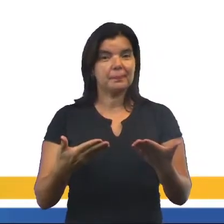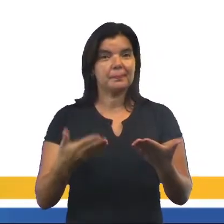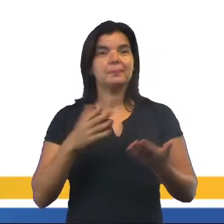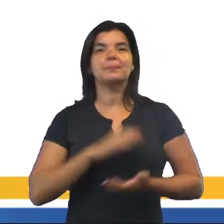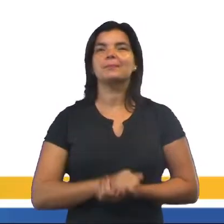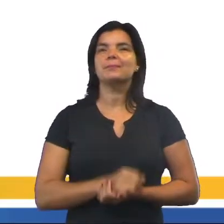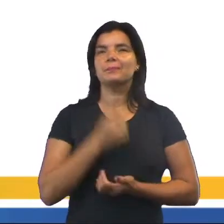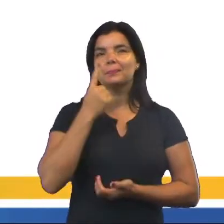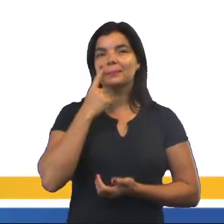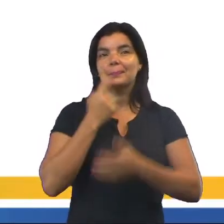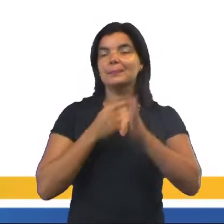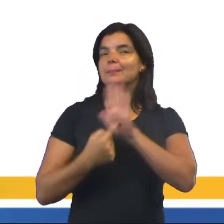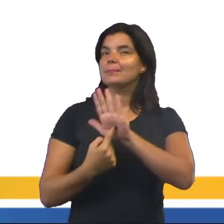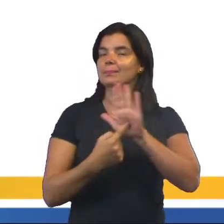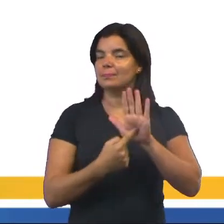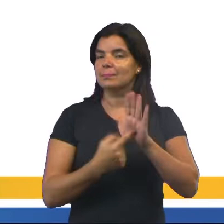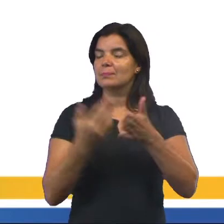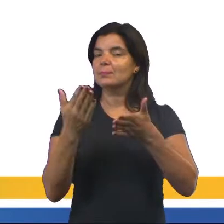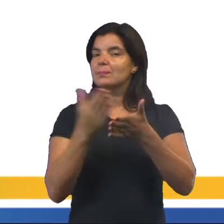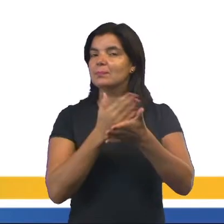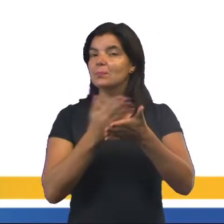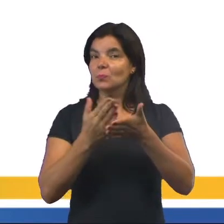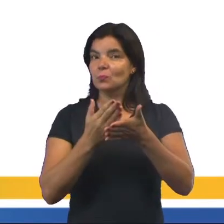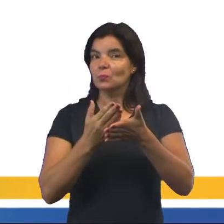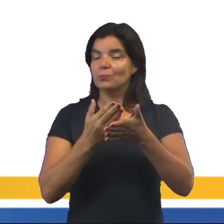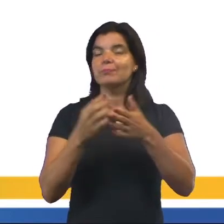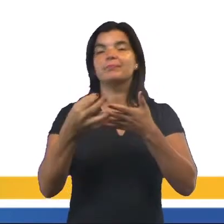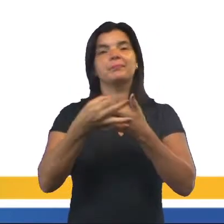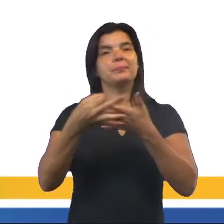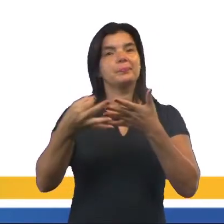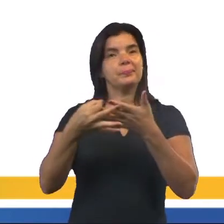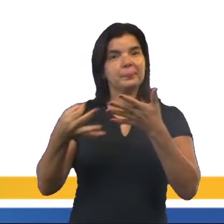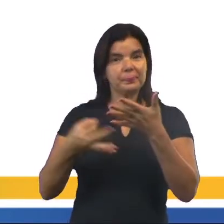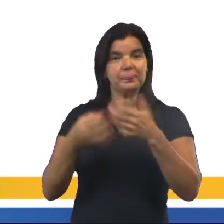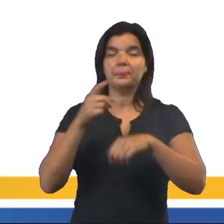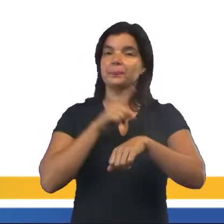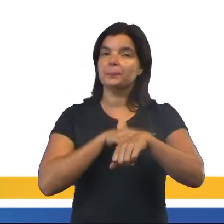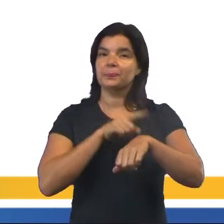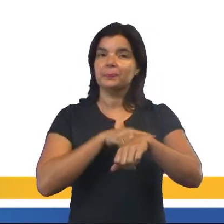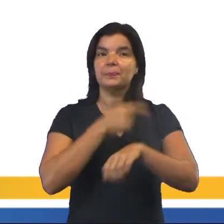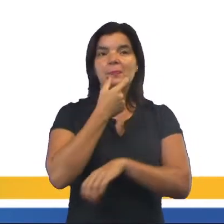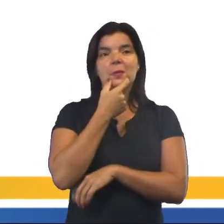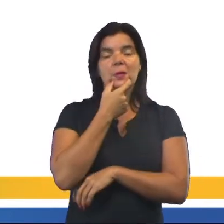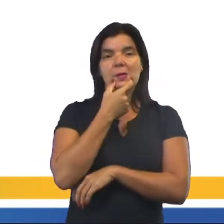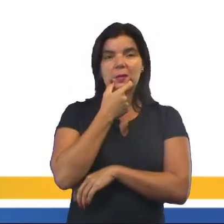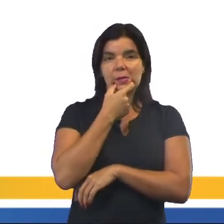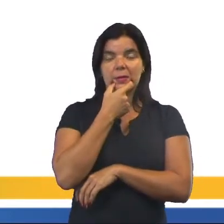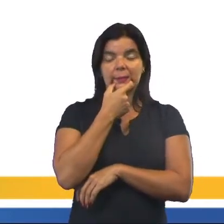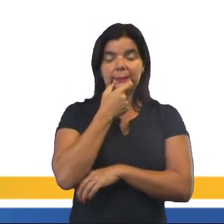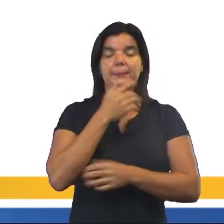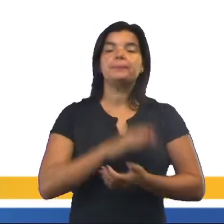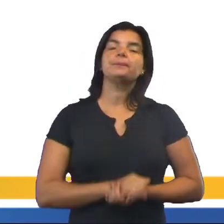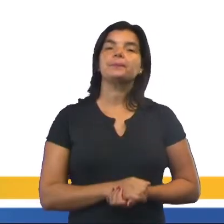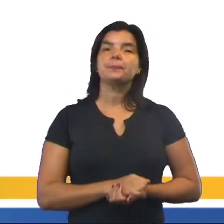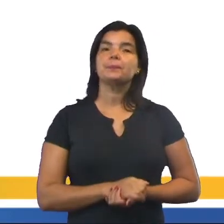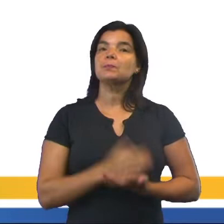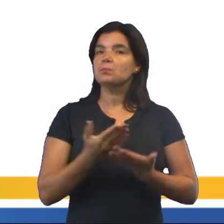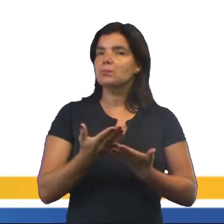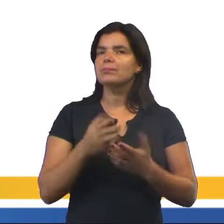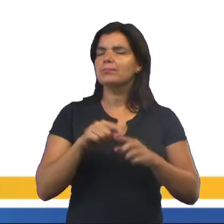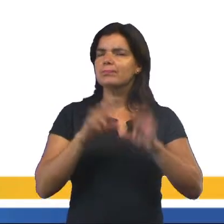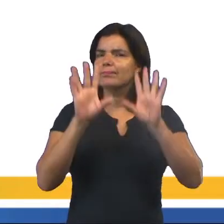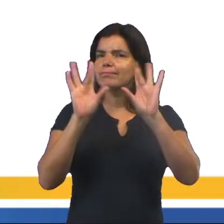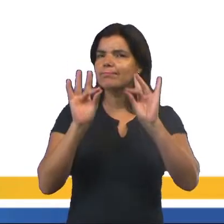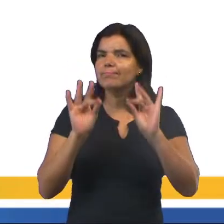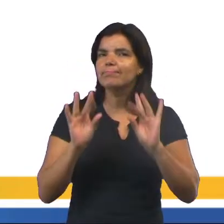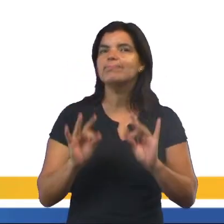certo? Mas hoje nós vamos lhe apresentar algumas expressões de tempo em inglês, claro, de uma maneira um